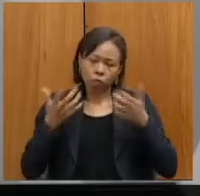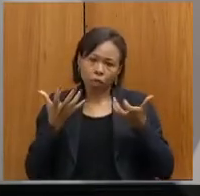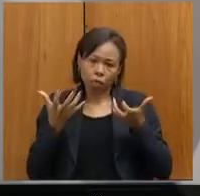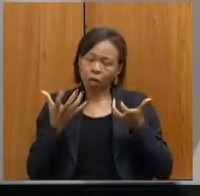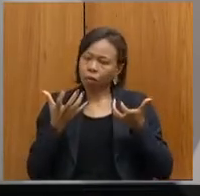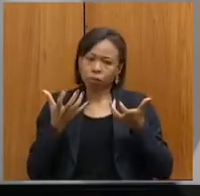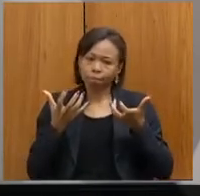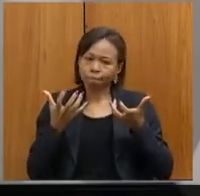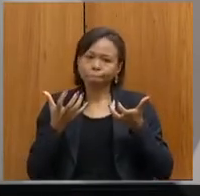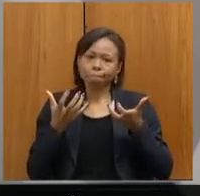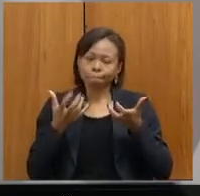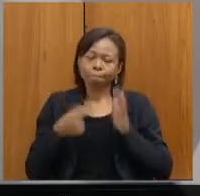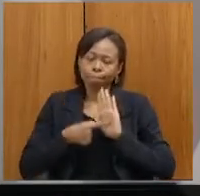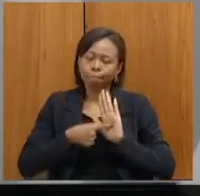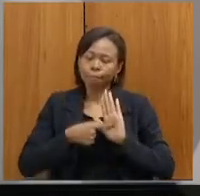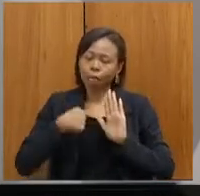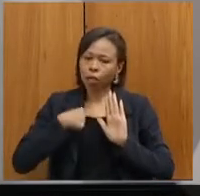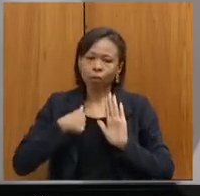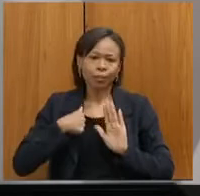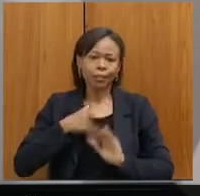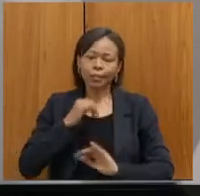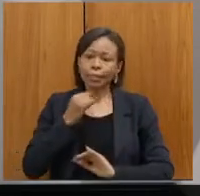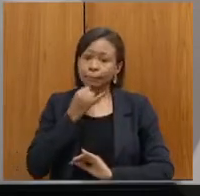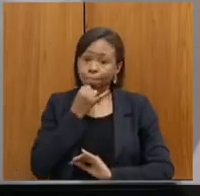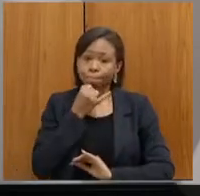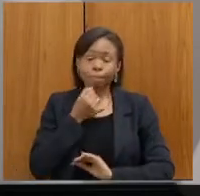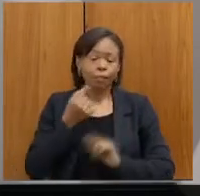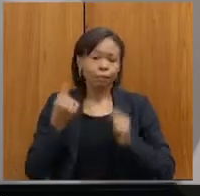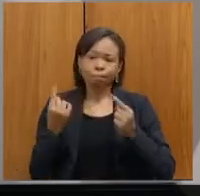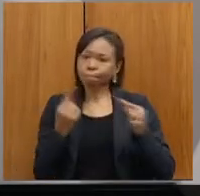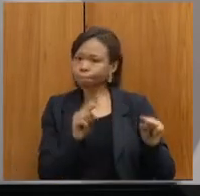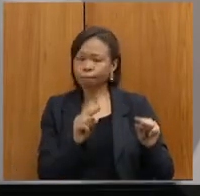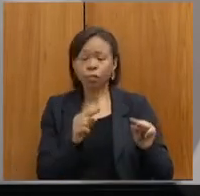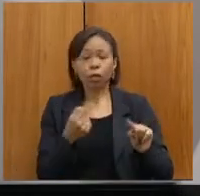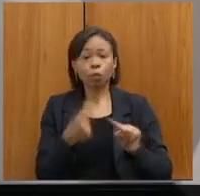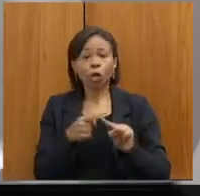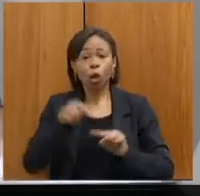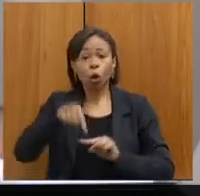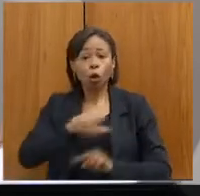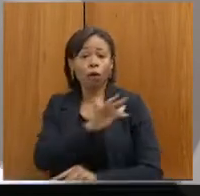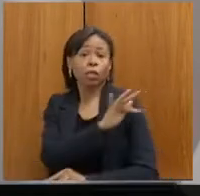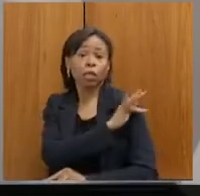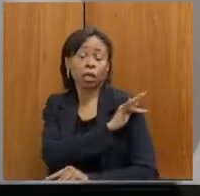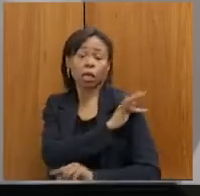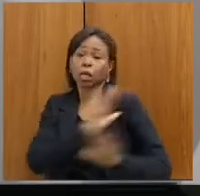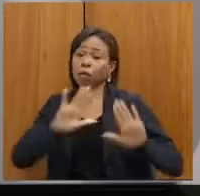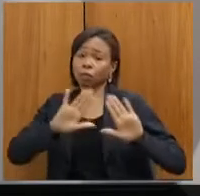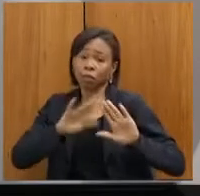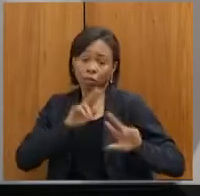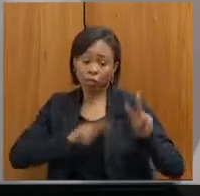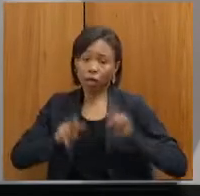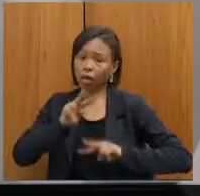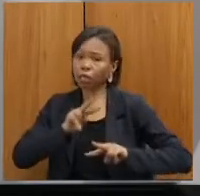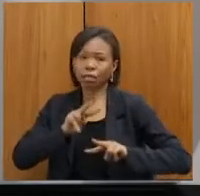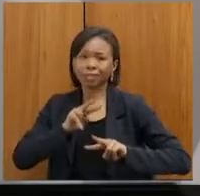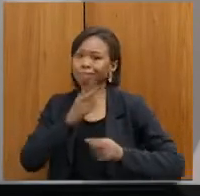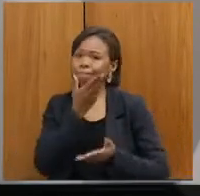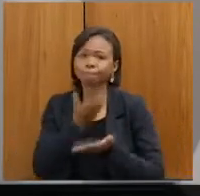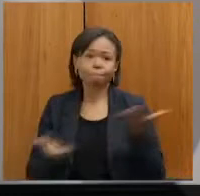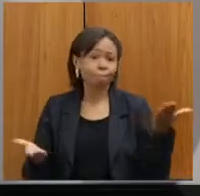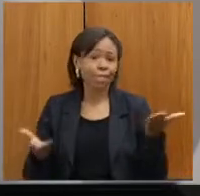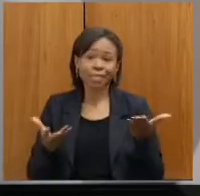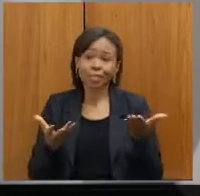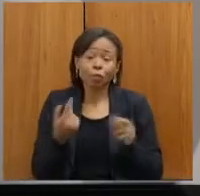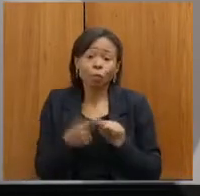indignação e lamentavelmente mais uma a Galiza perde a sua função quando o governo se nega